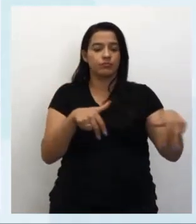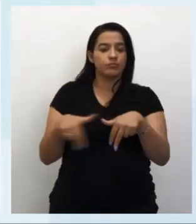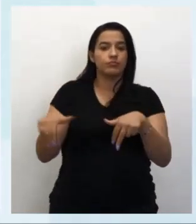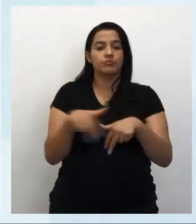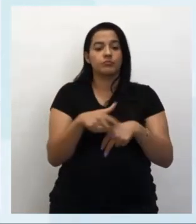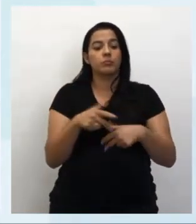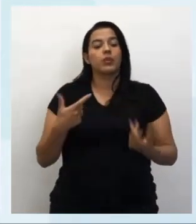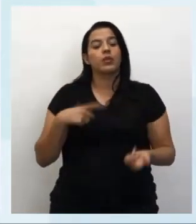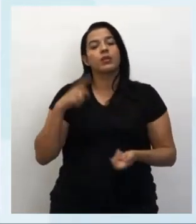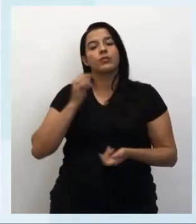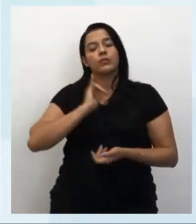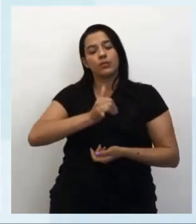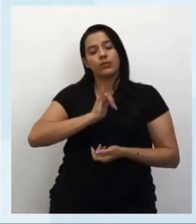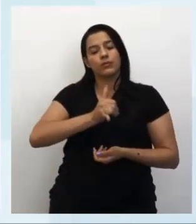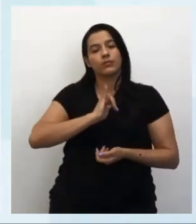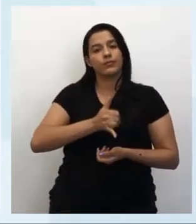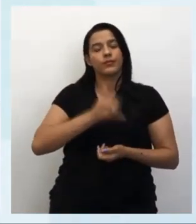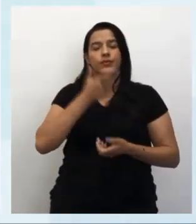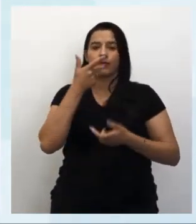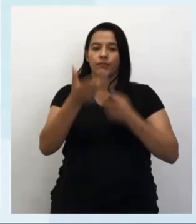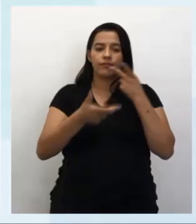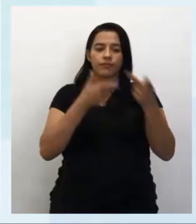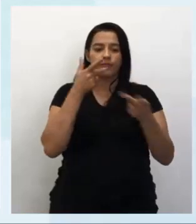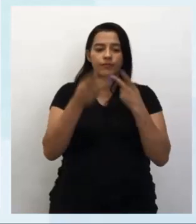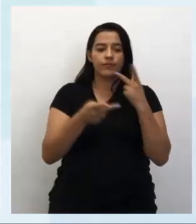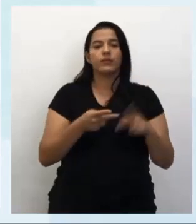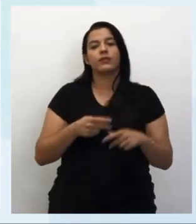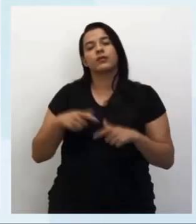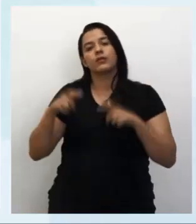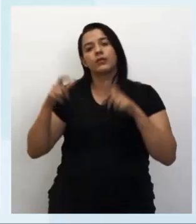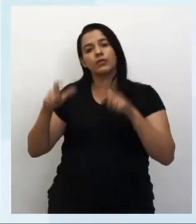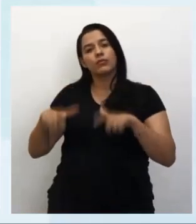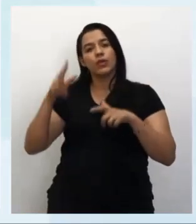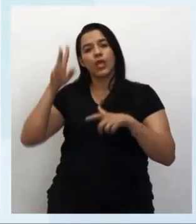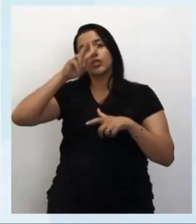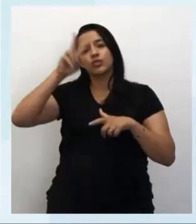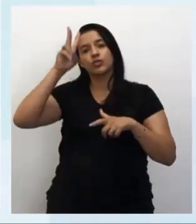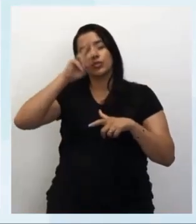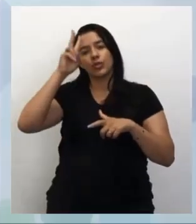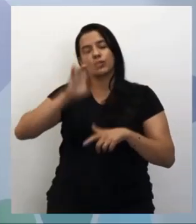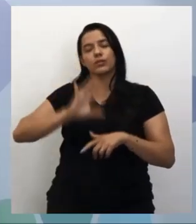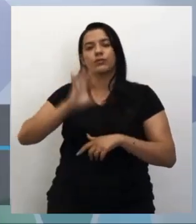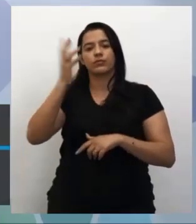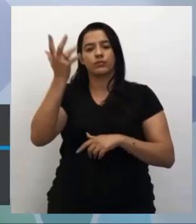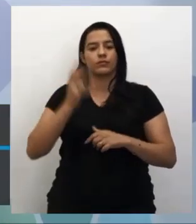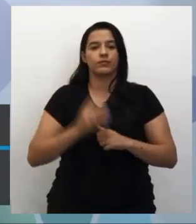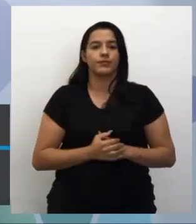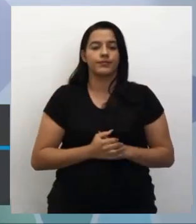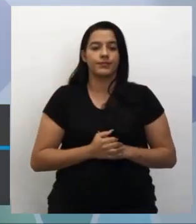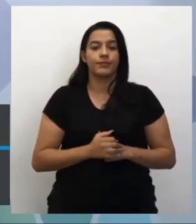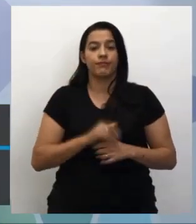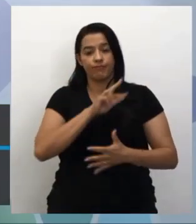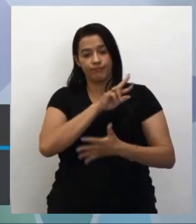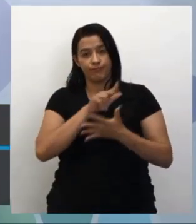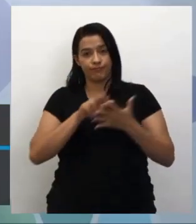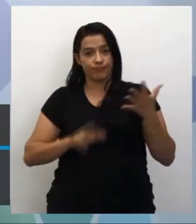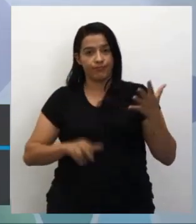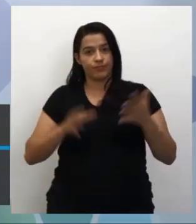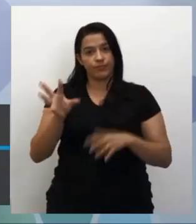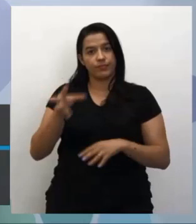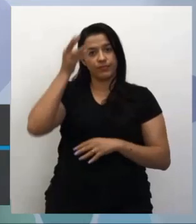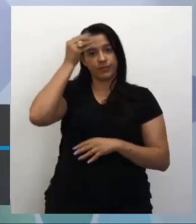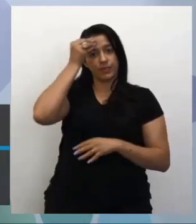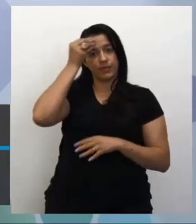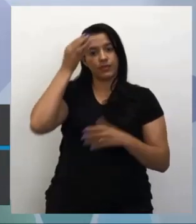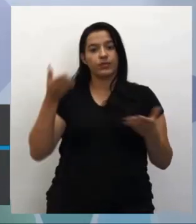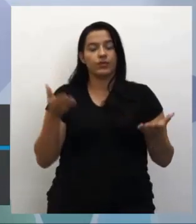quem está contando, né? O foco narrativo. E o enredo, a história em si. Então está aí, guardem isso direitinho e